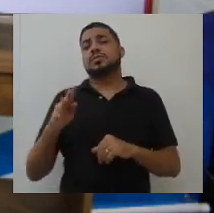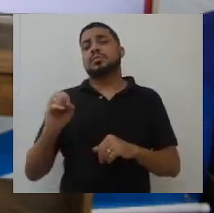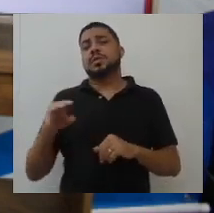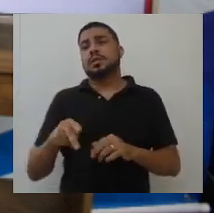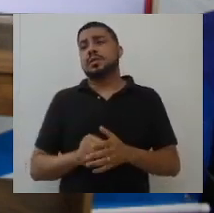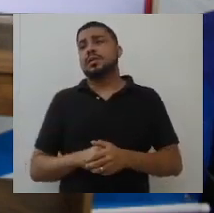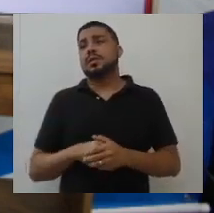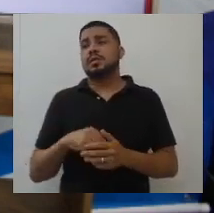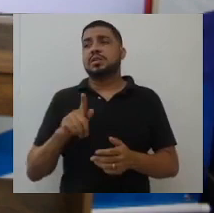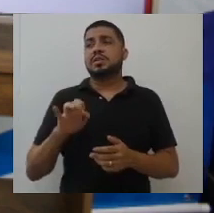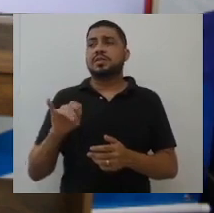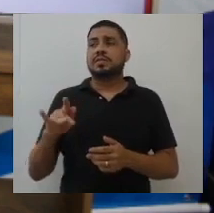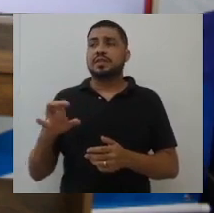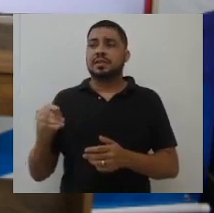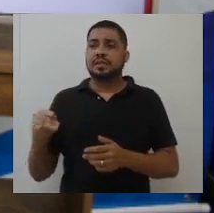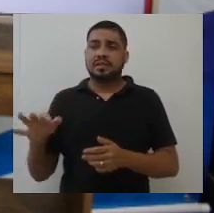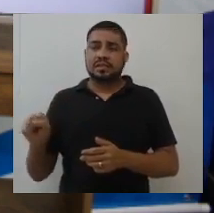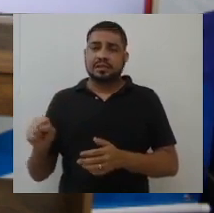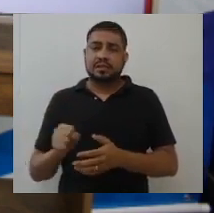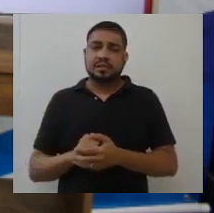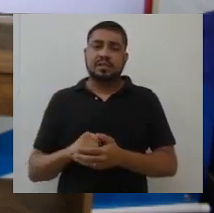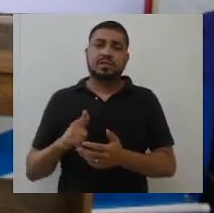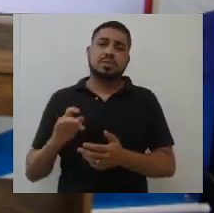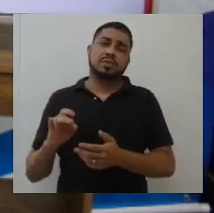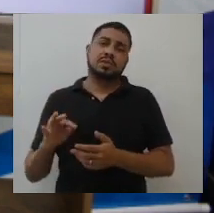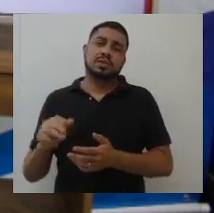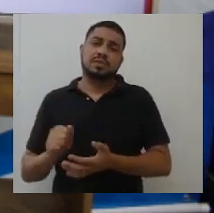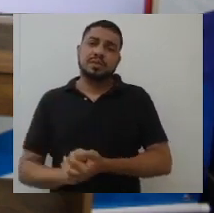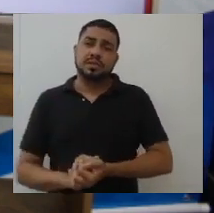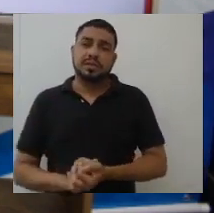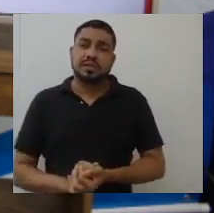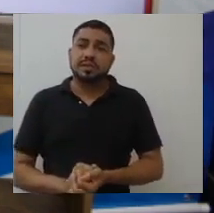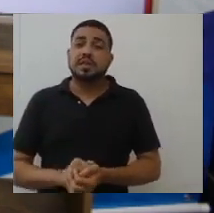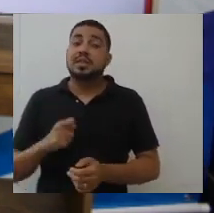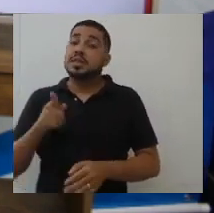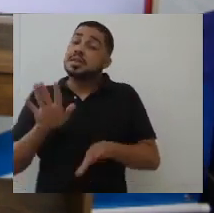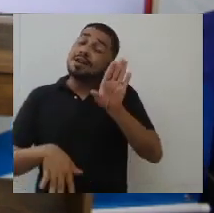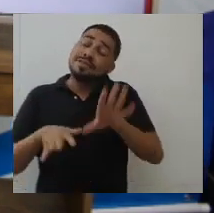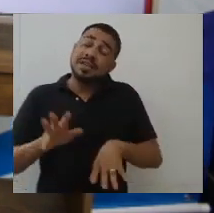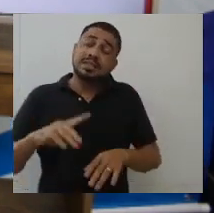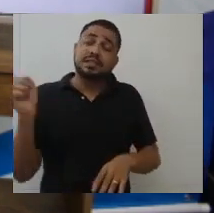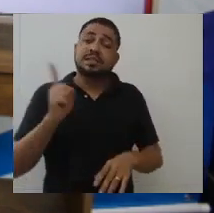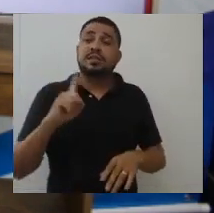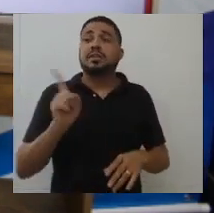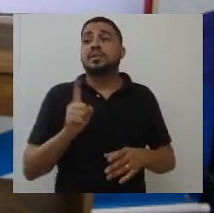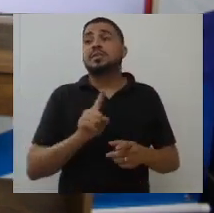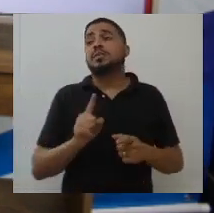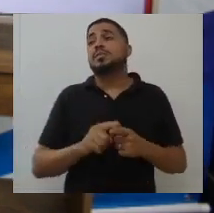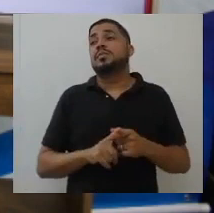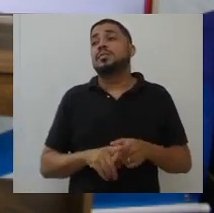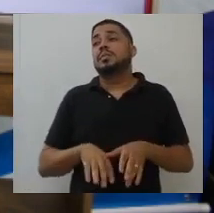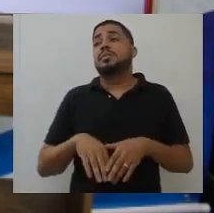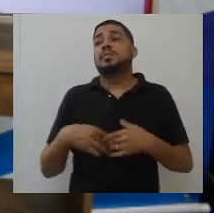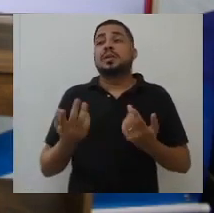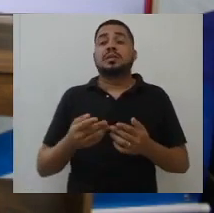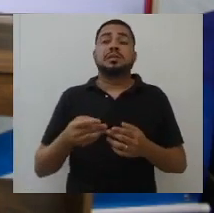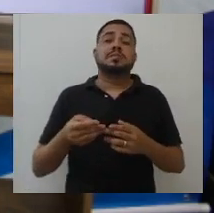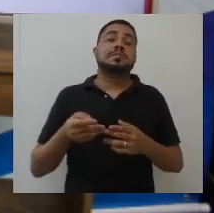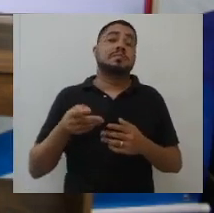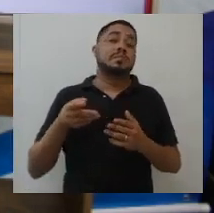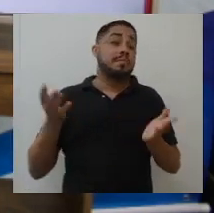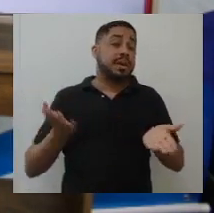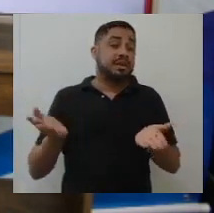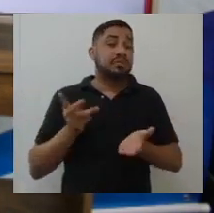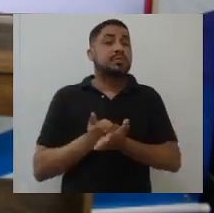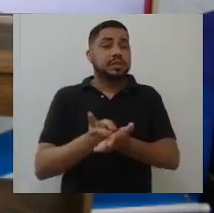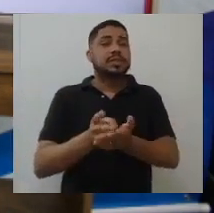Continuous, Genitive Case e o Be Going To. Para o Dare to Be, talvez não, Leonardo, mas para o Present Continuous, sim. A